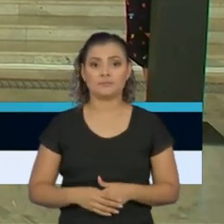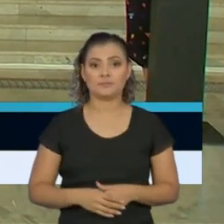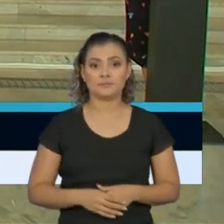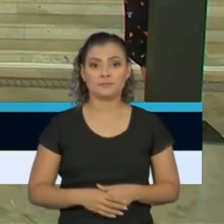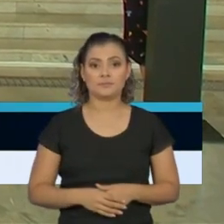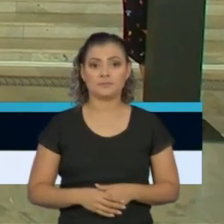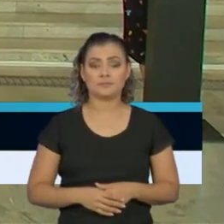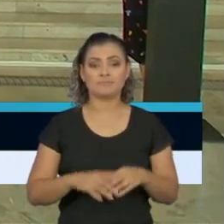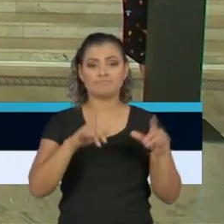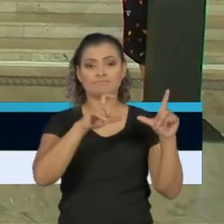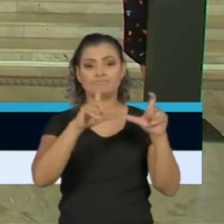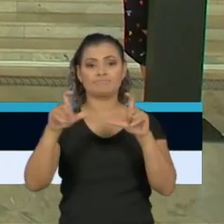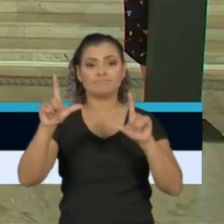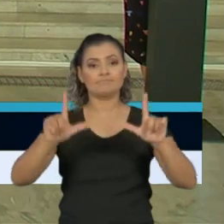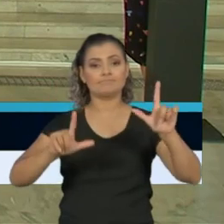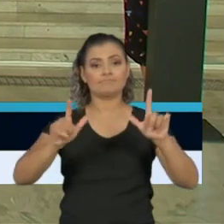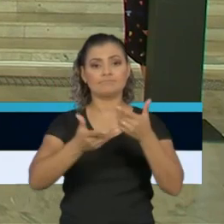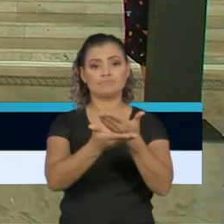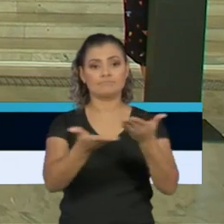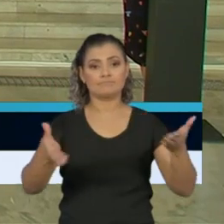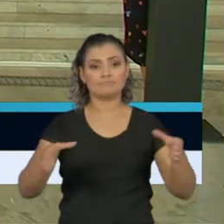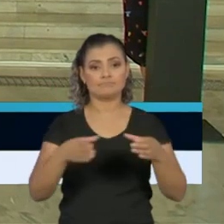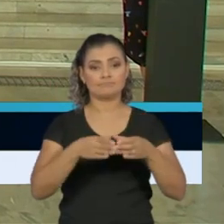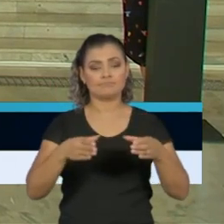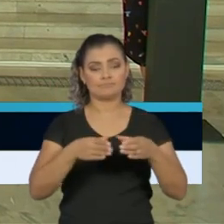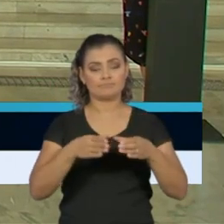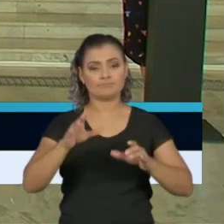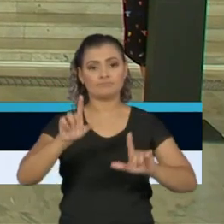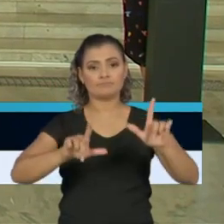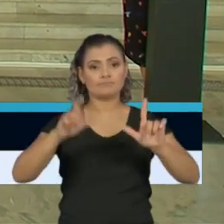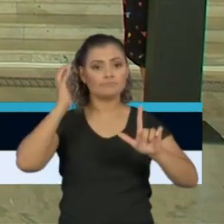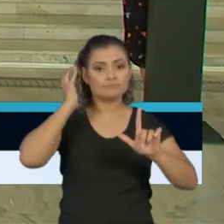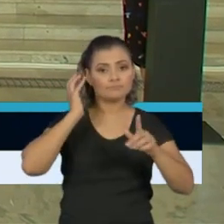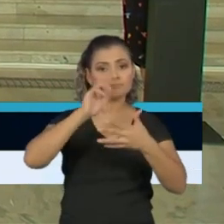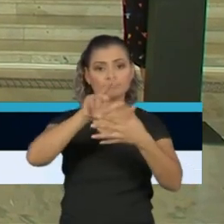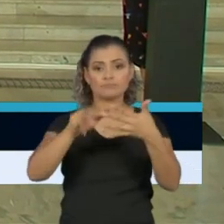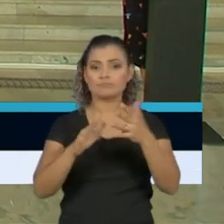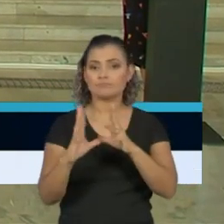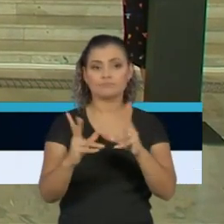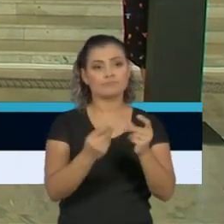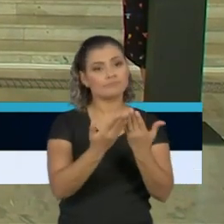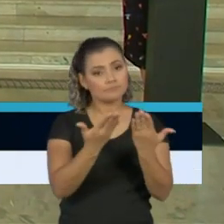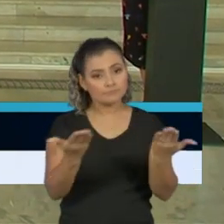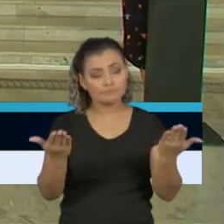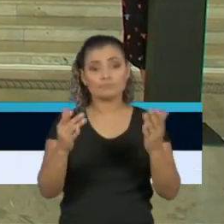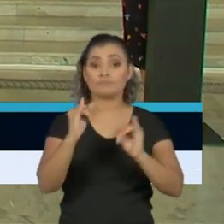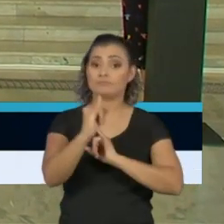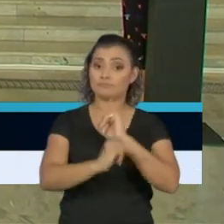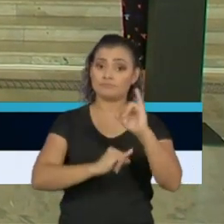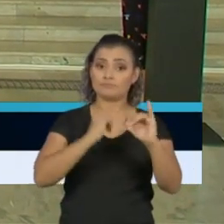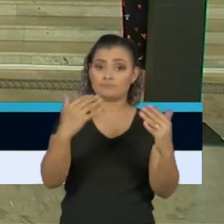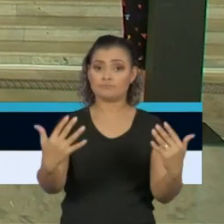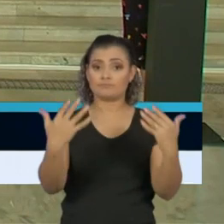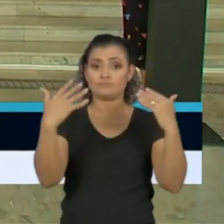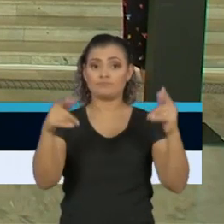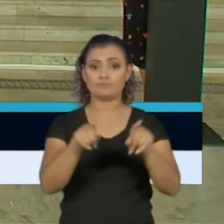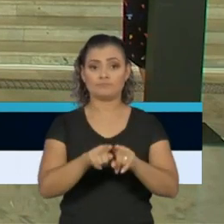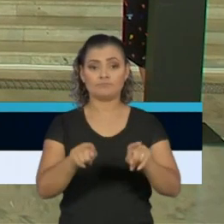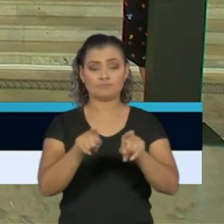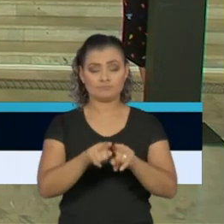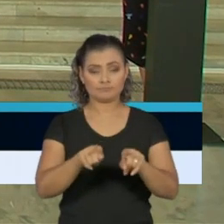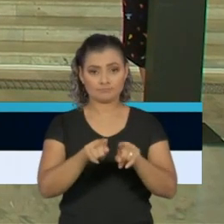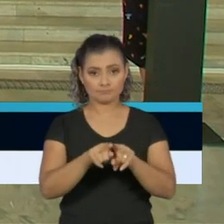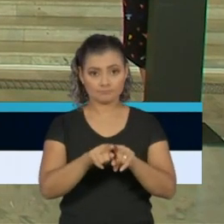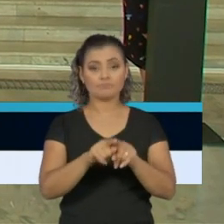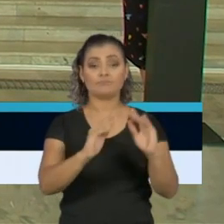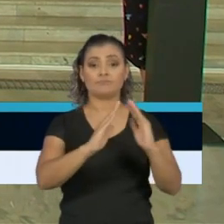Cinegrafistas, fotógrafos, integrantes da imprensa, aos que estão também online nos acompanhando aqui das